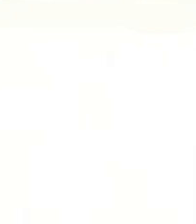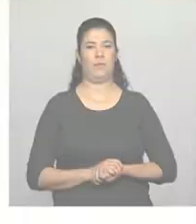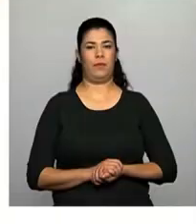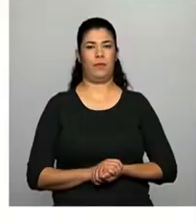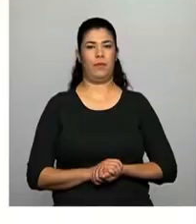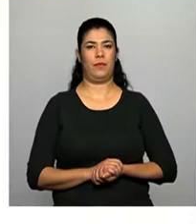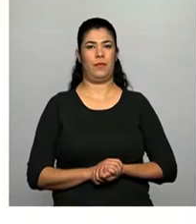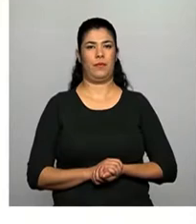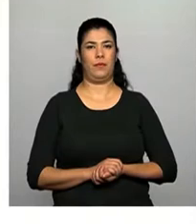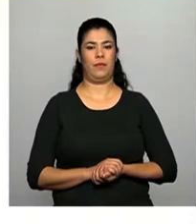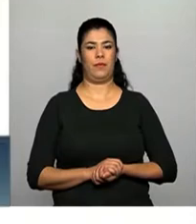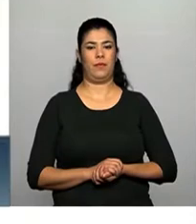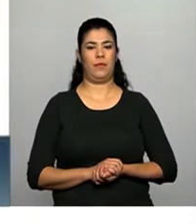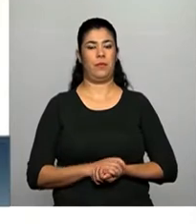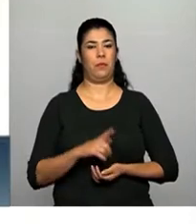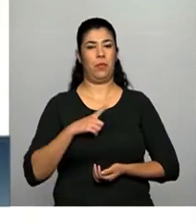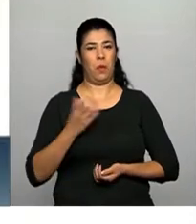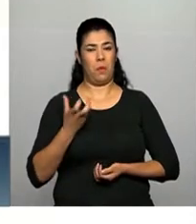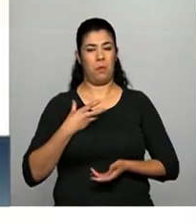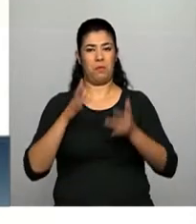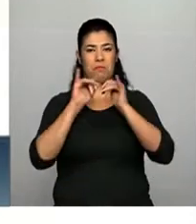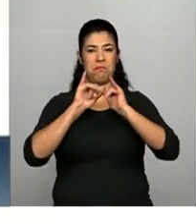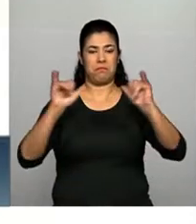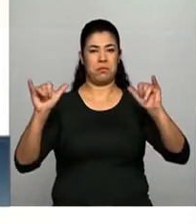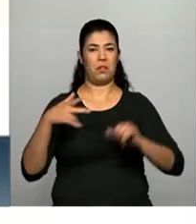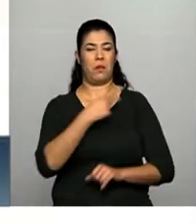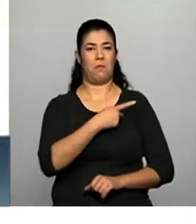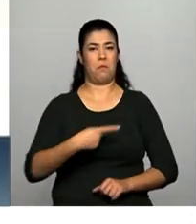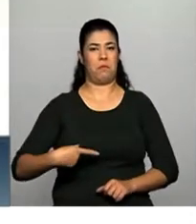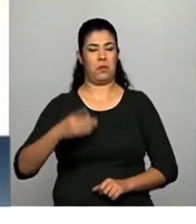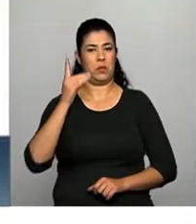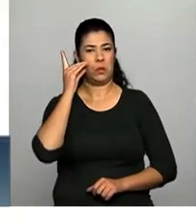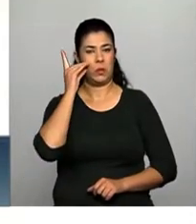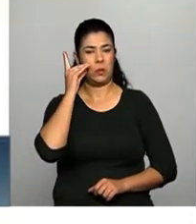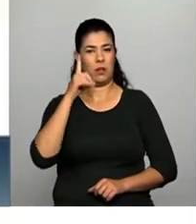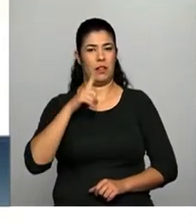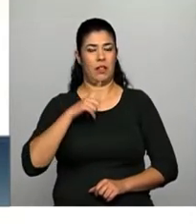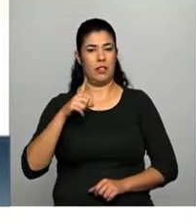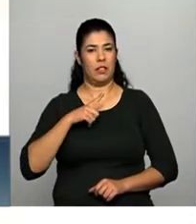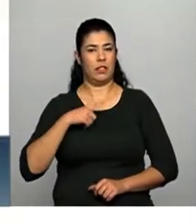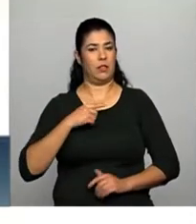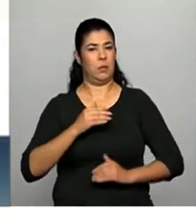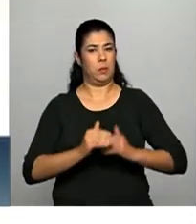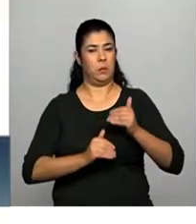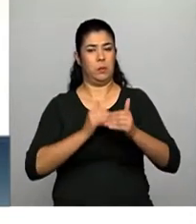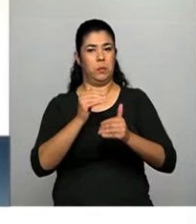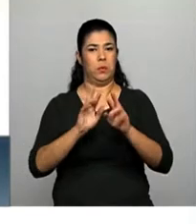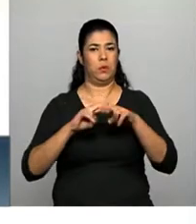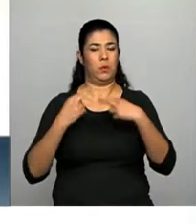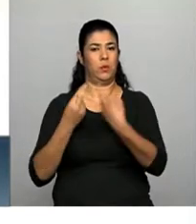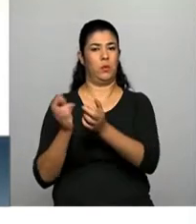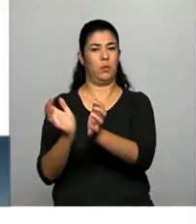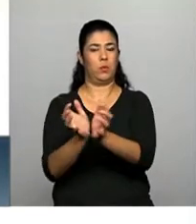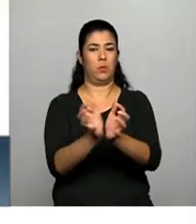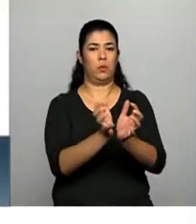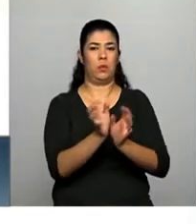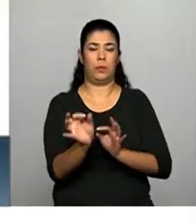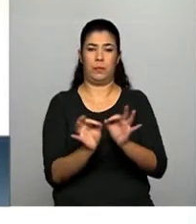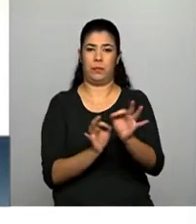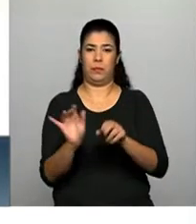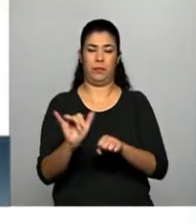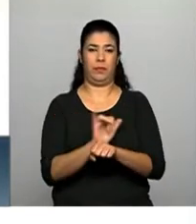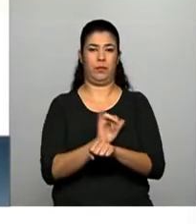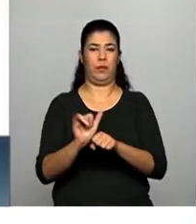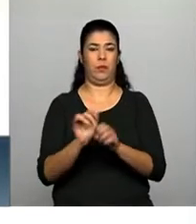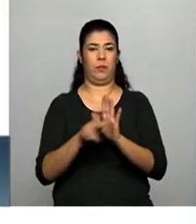Ministros com a presidenta Dilma. Ela está fazendo uma série de reuniões de planejamento estratégico